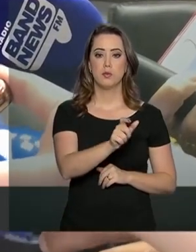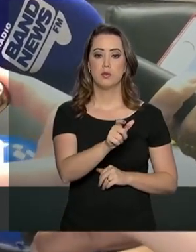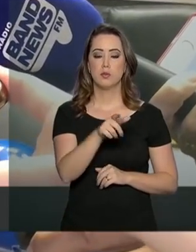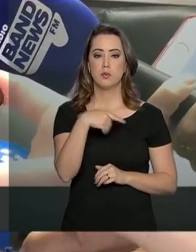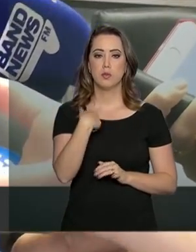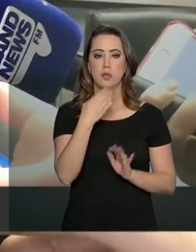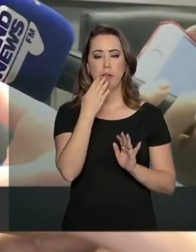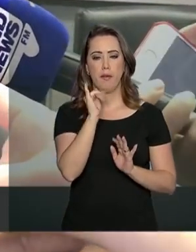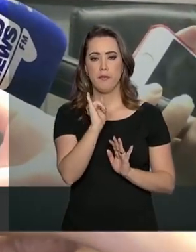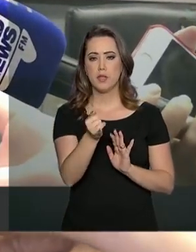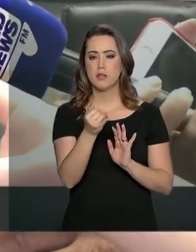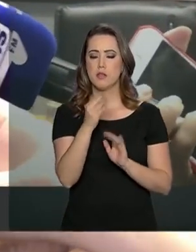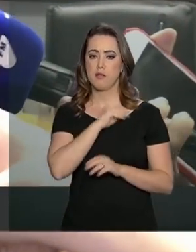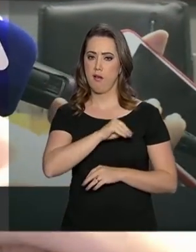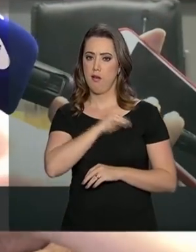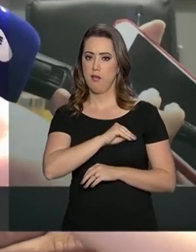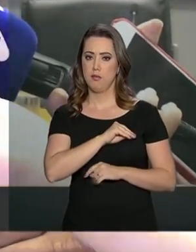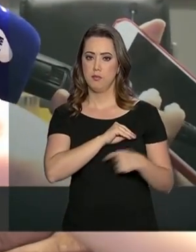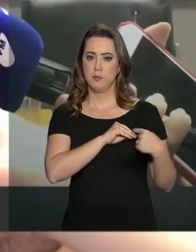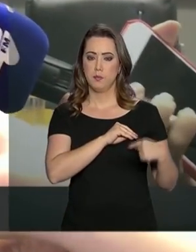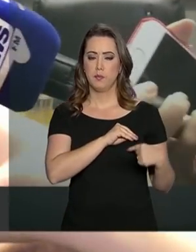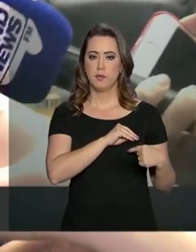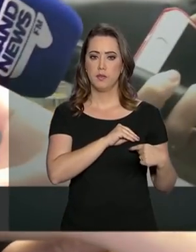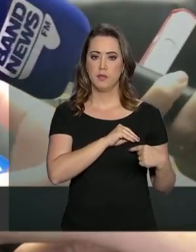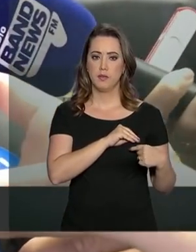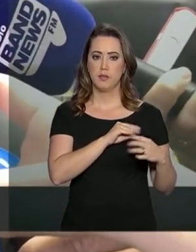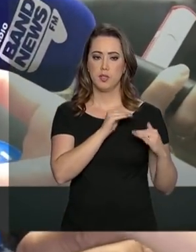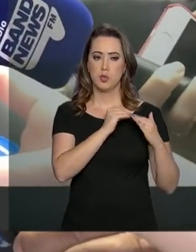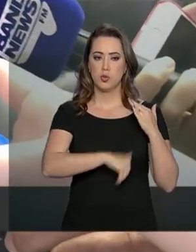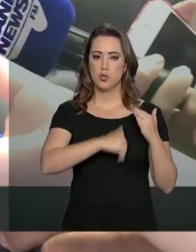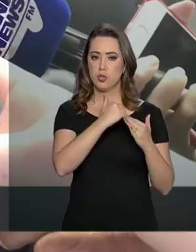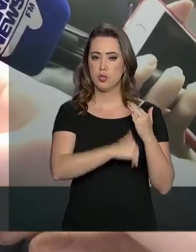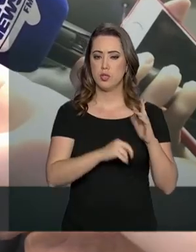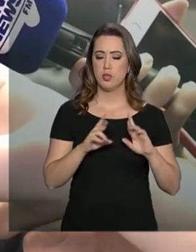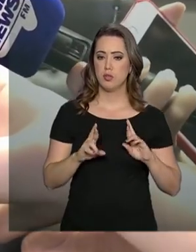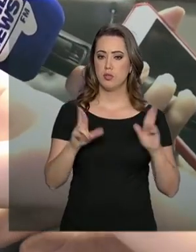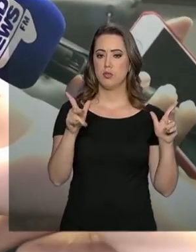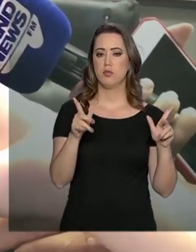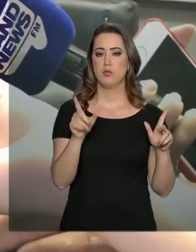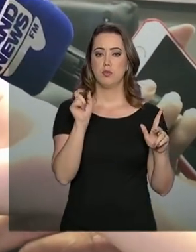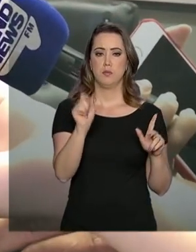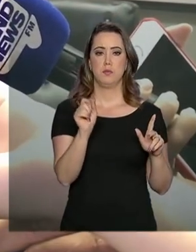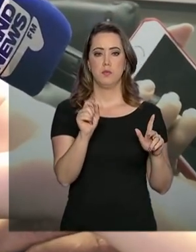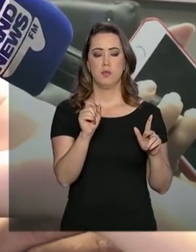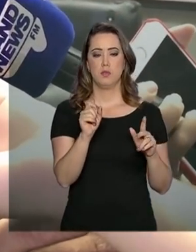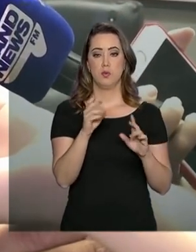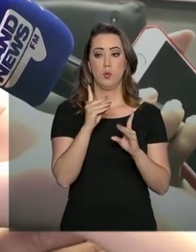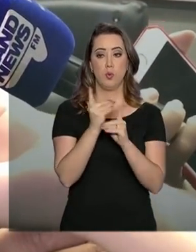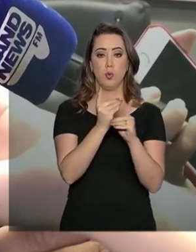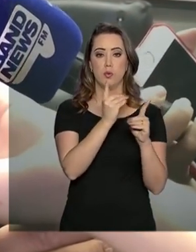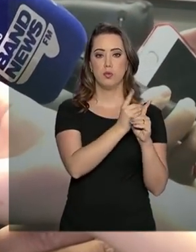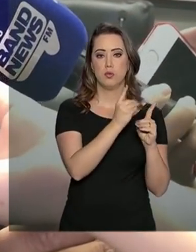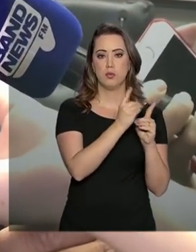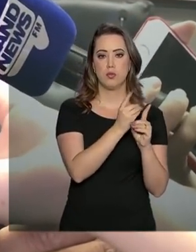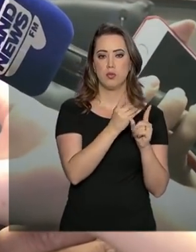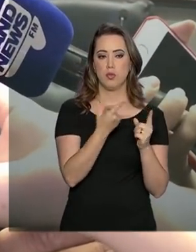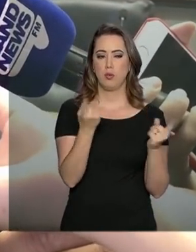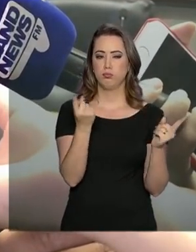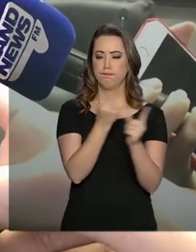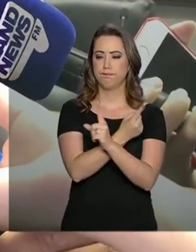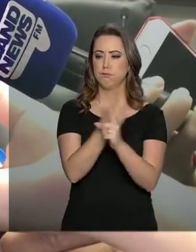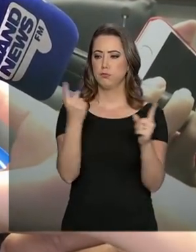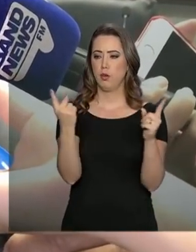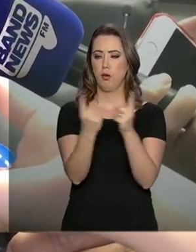informa rendimentos e deduções diferentes do encontrado no cruzamento